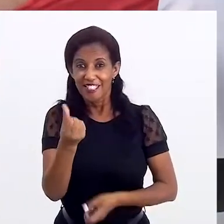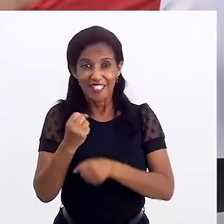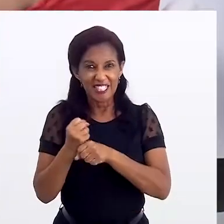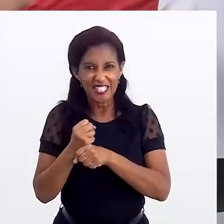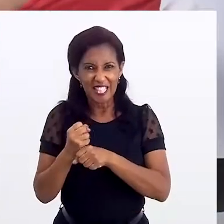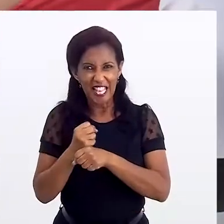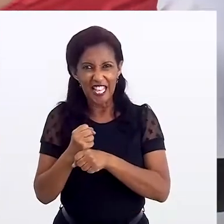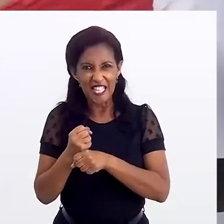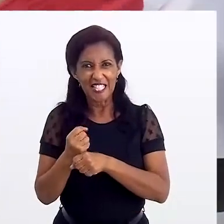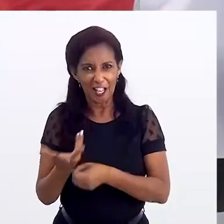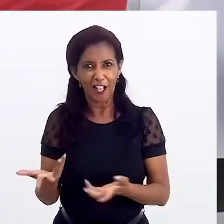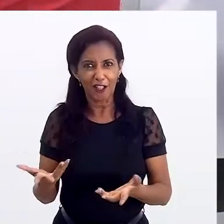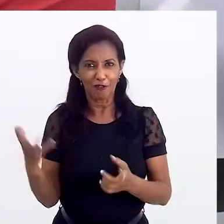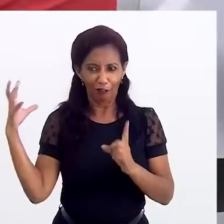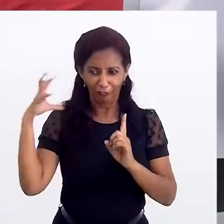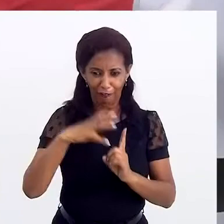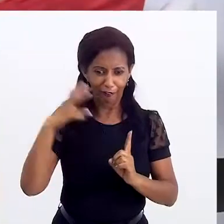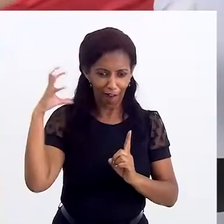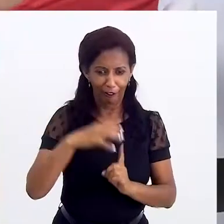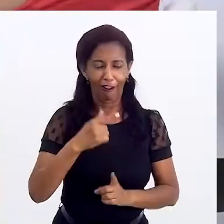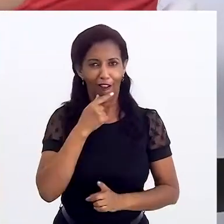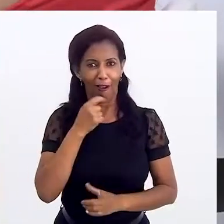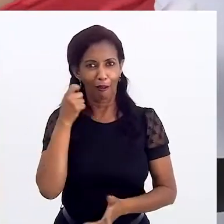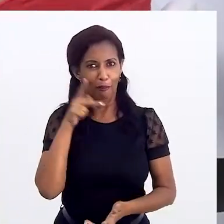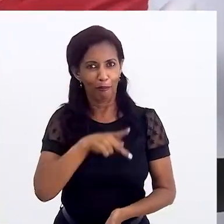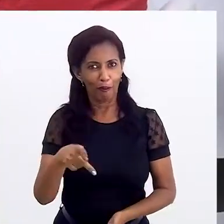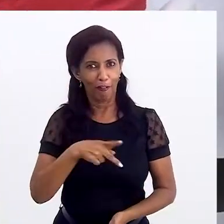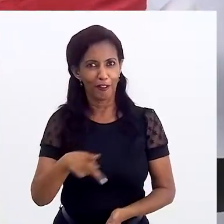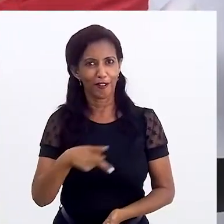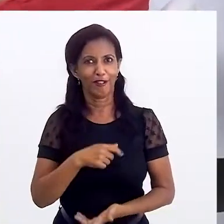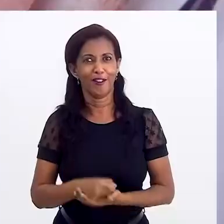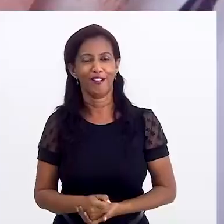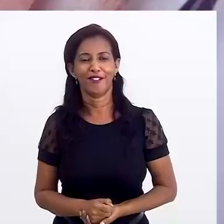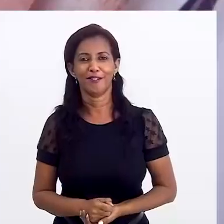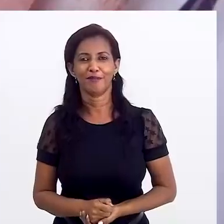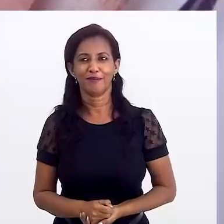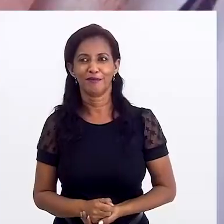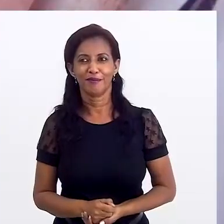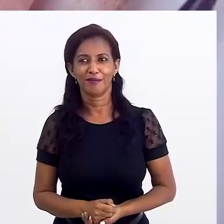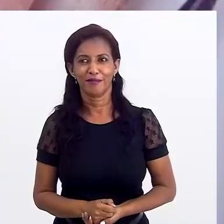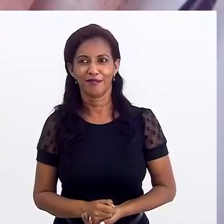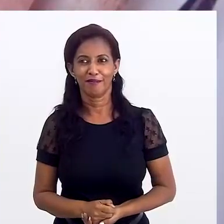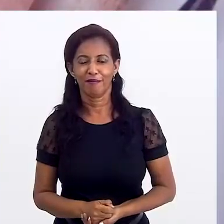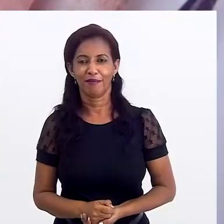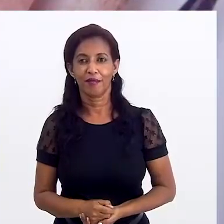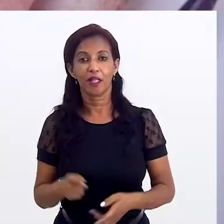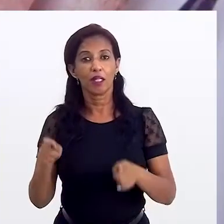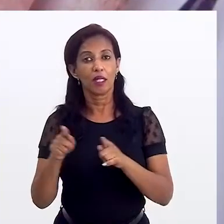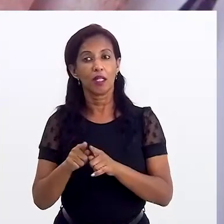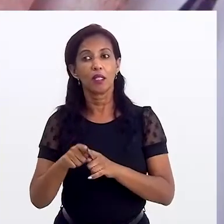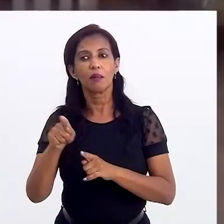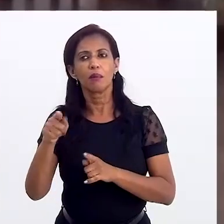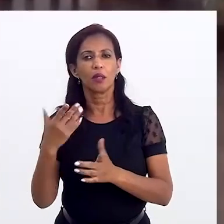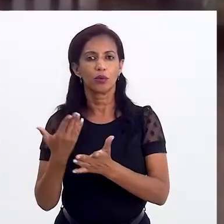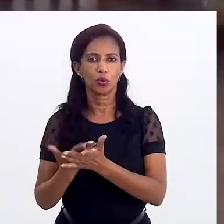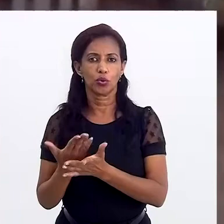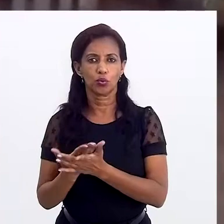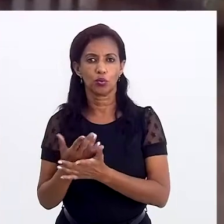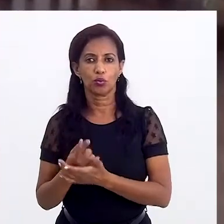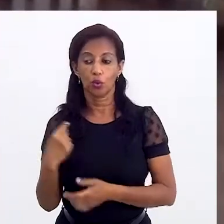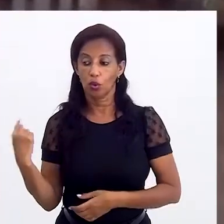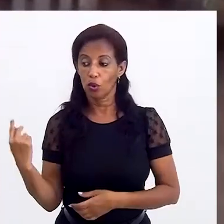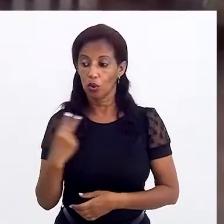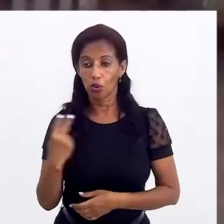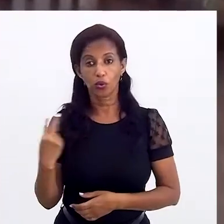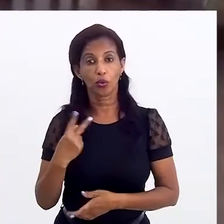com esse terrorista, de perseverar. Não, e a coisa também do estudo, sabe? Eu e o Cleiton